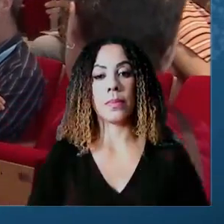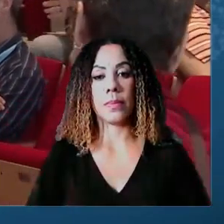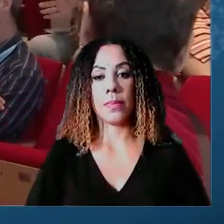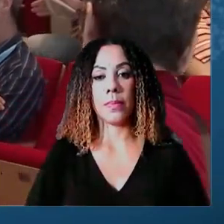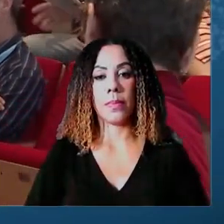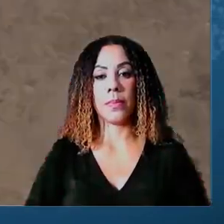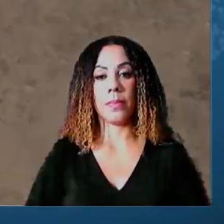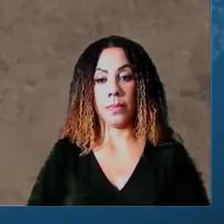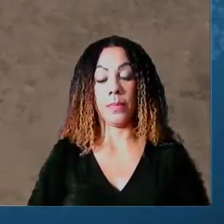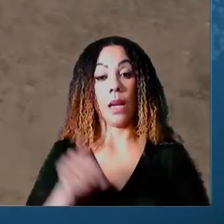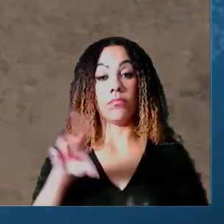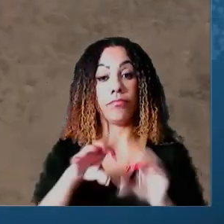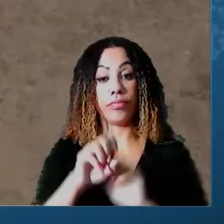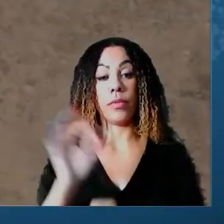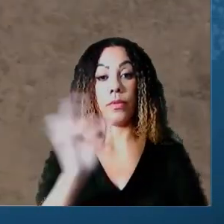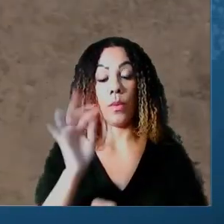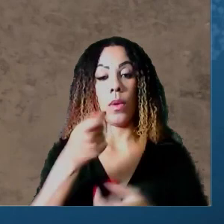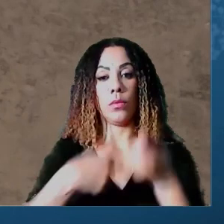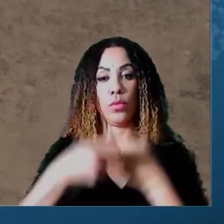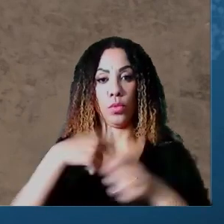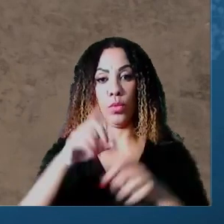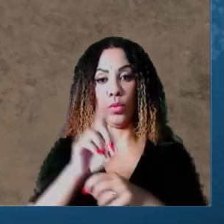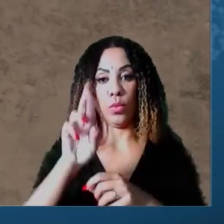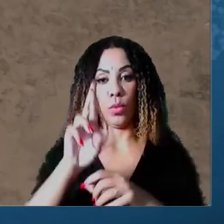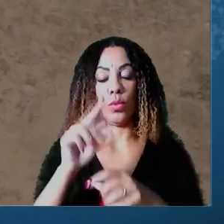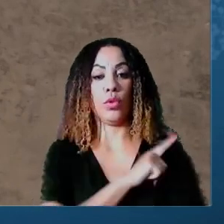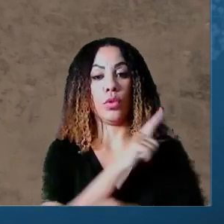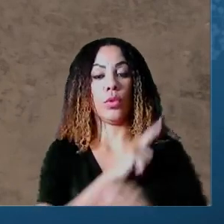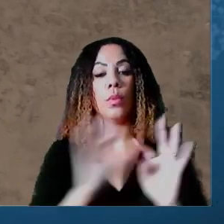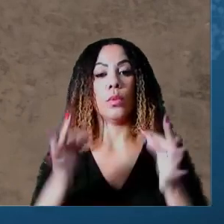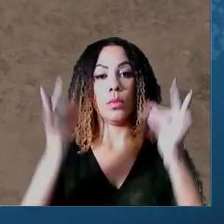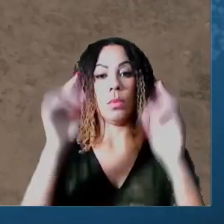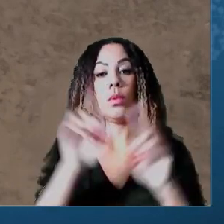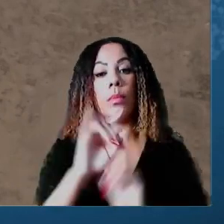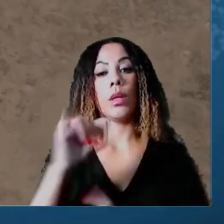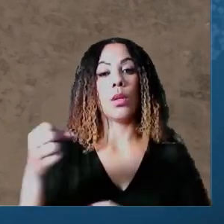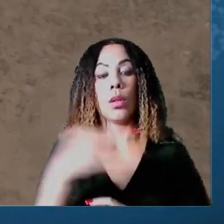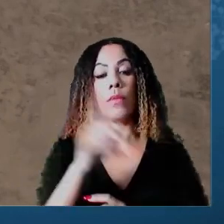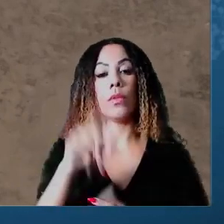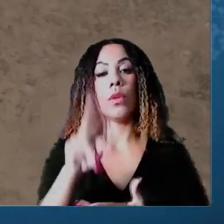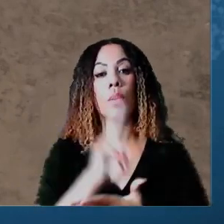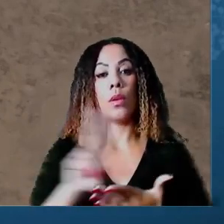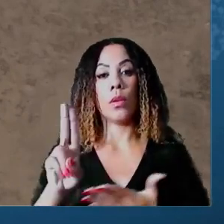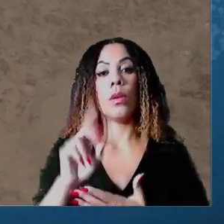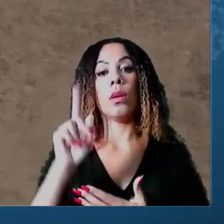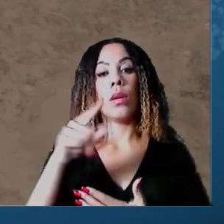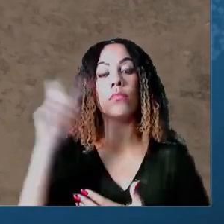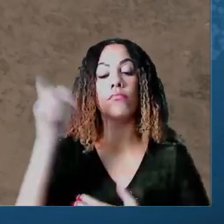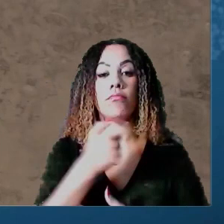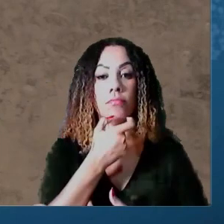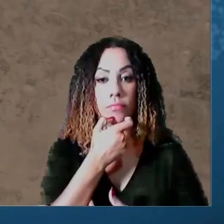Ele é graduado em Administração, doutor em Gestão de Tecnologia e Inovação pela Universidade de Sussex, na Inglaterra,